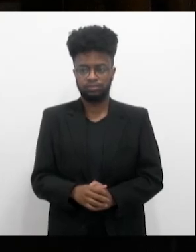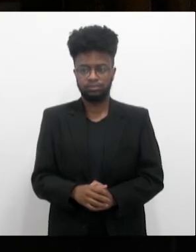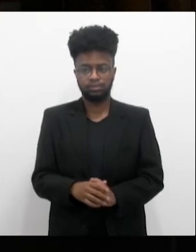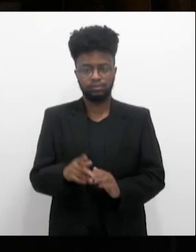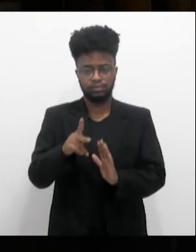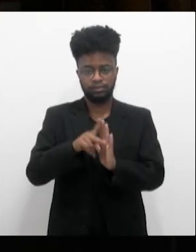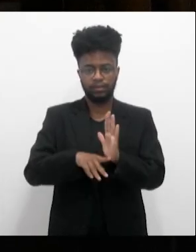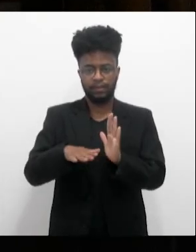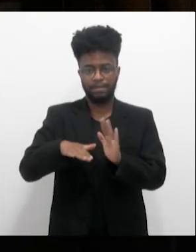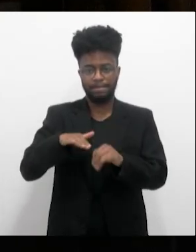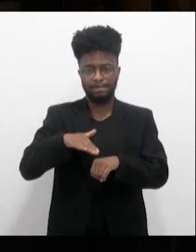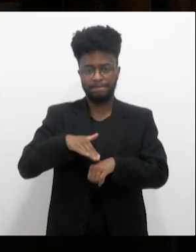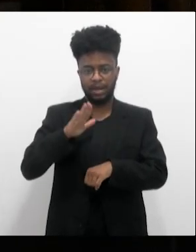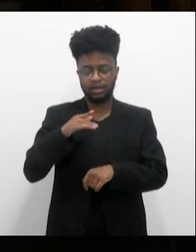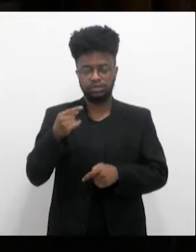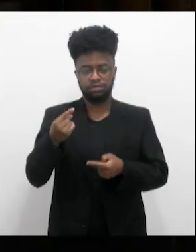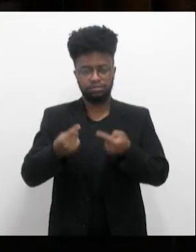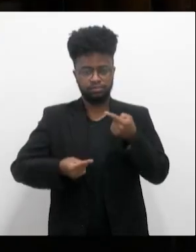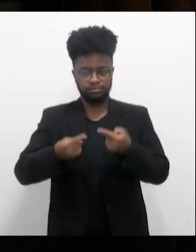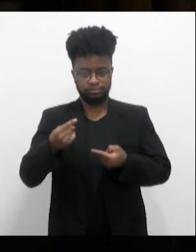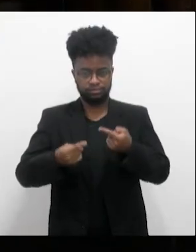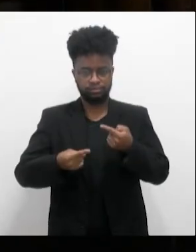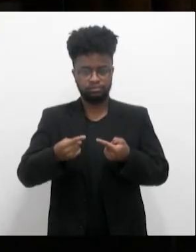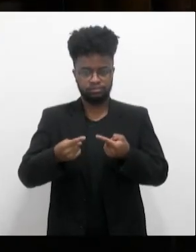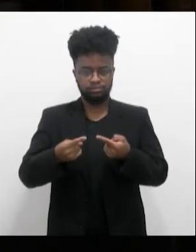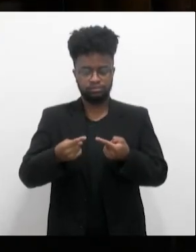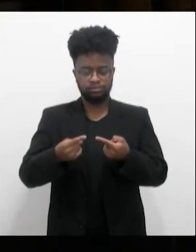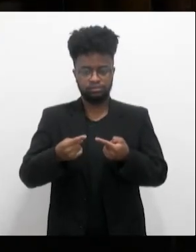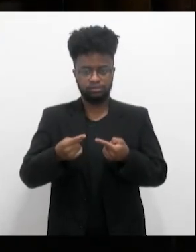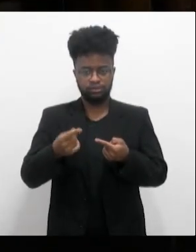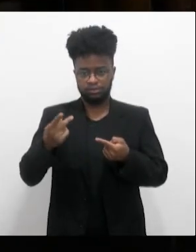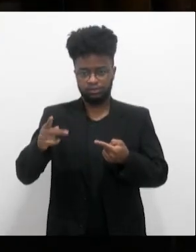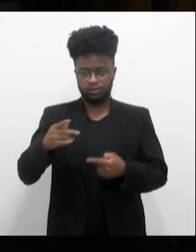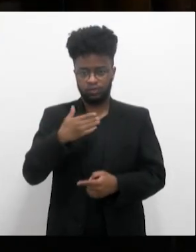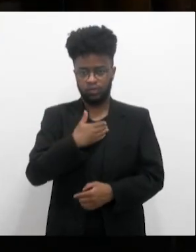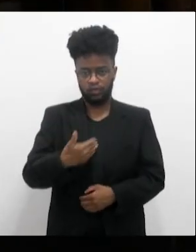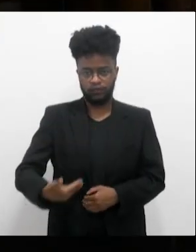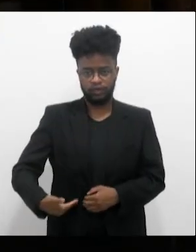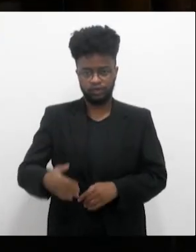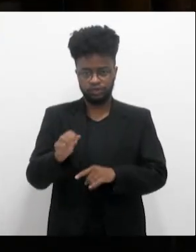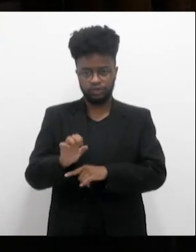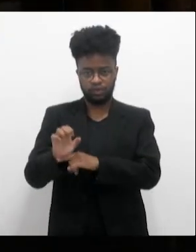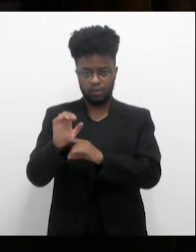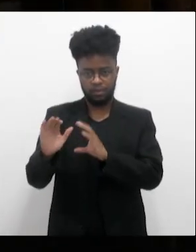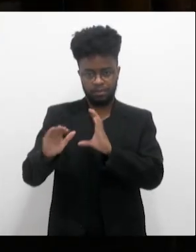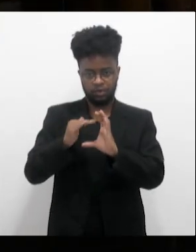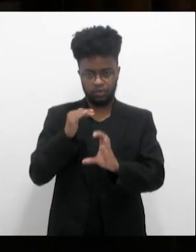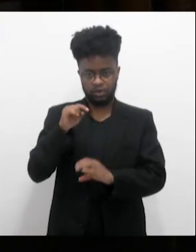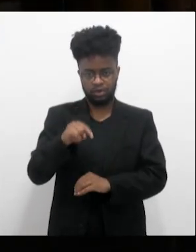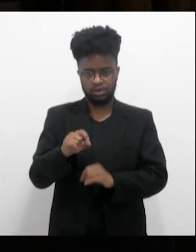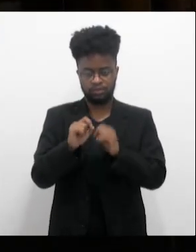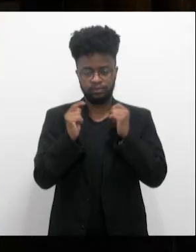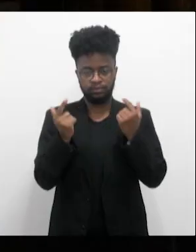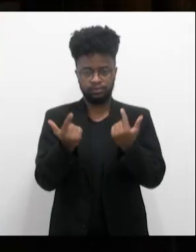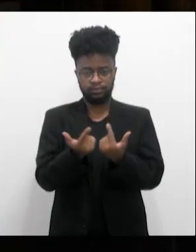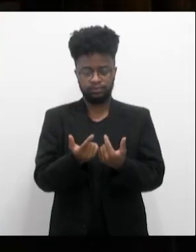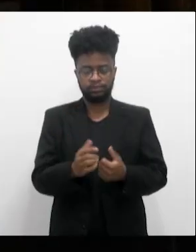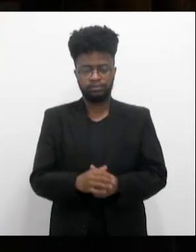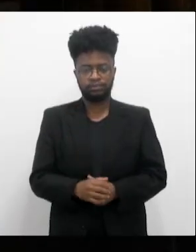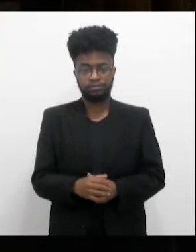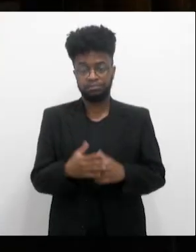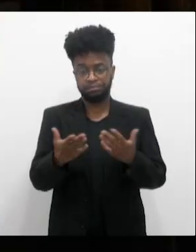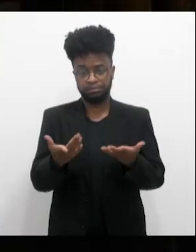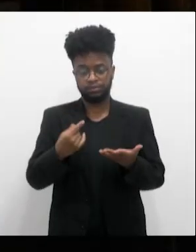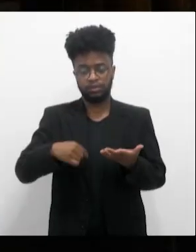mais polêmicos que o governo do Estado poderia ter mandado para essa casa, que nós